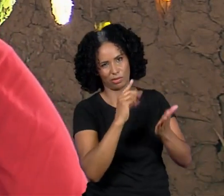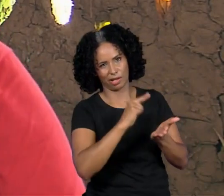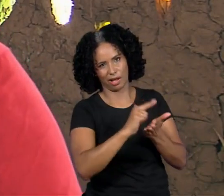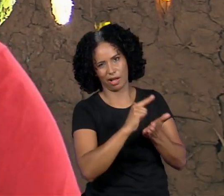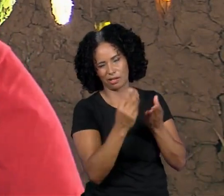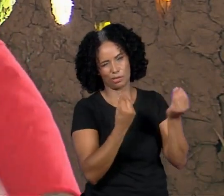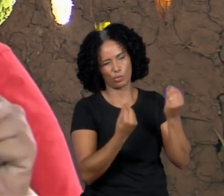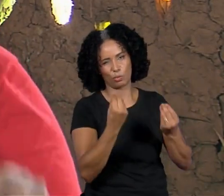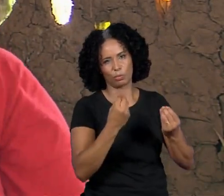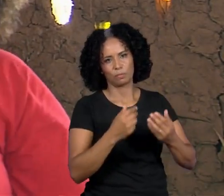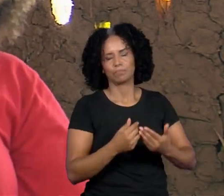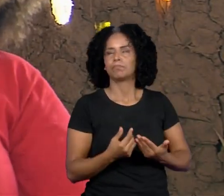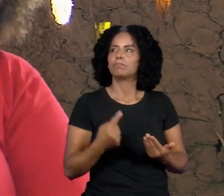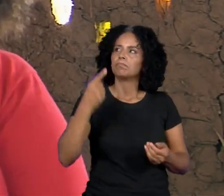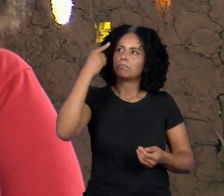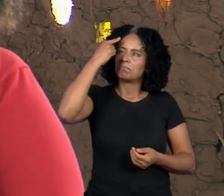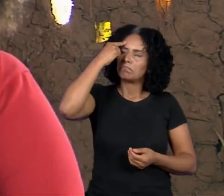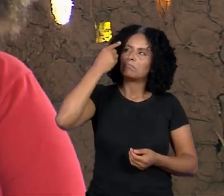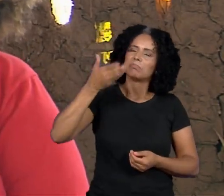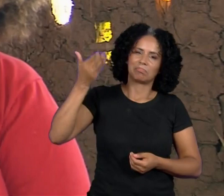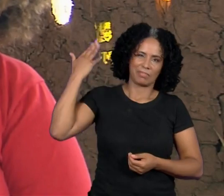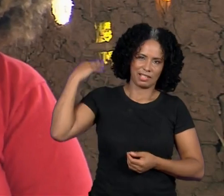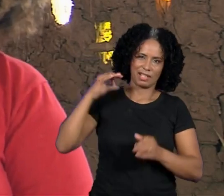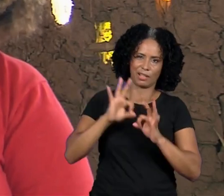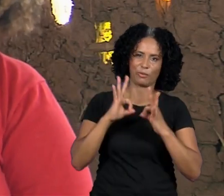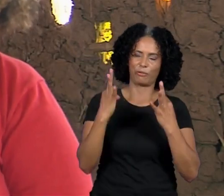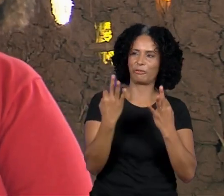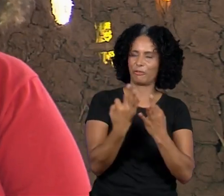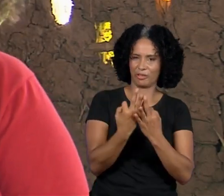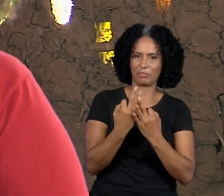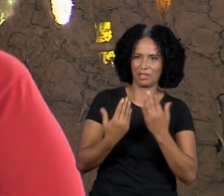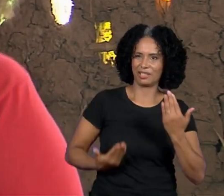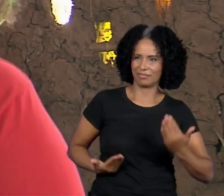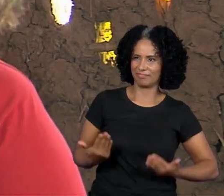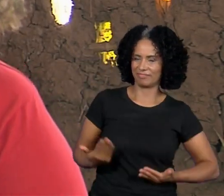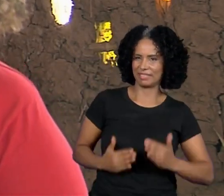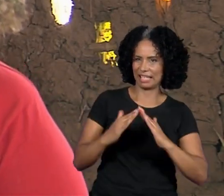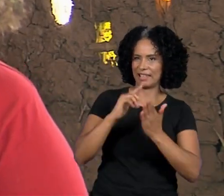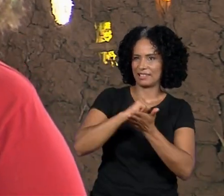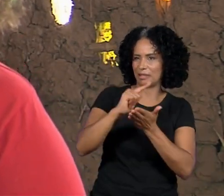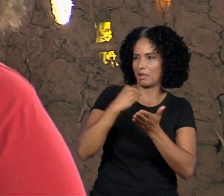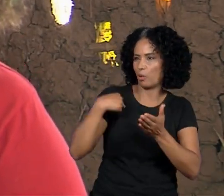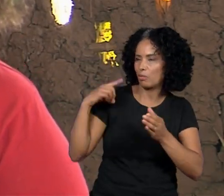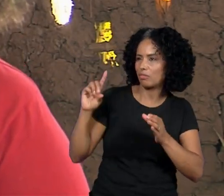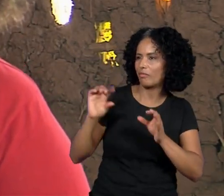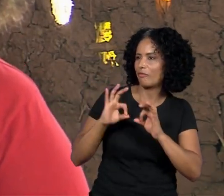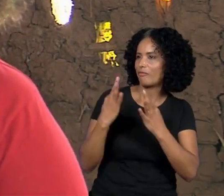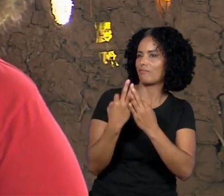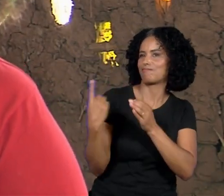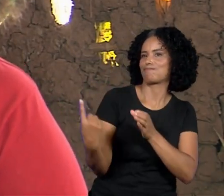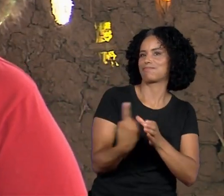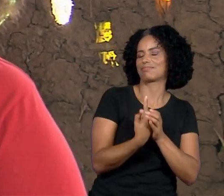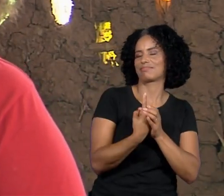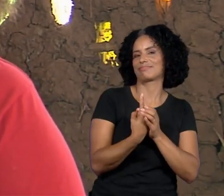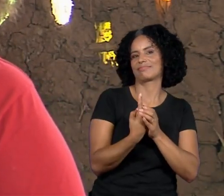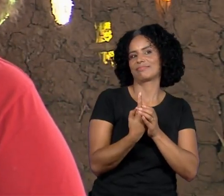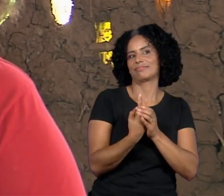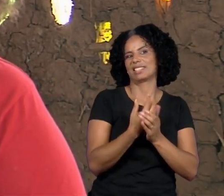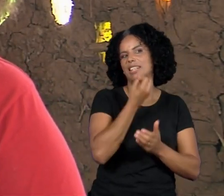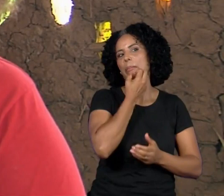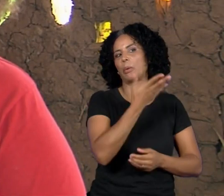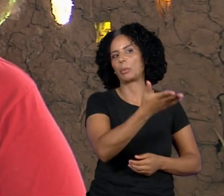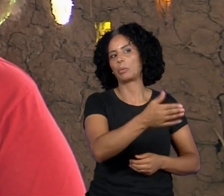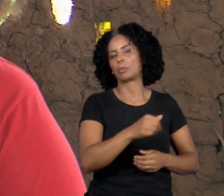Eu até achava que eu fazia parte da família. Eu cheguei a achar, em algum momento da minha vida. E isso era bom?